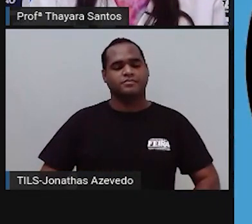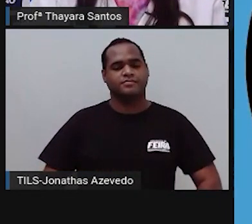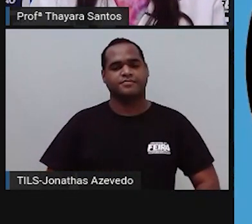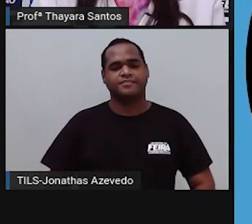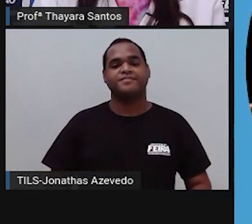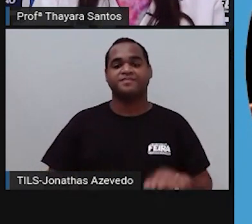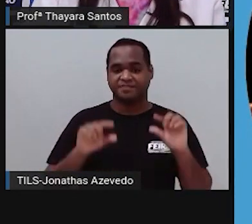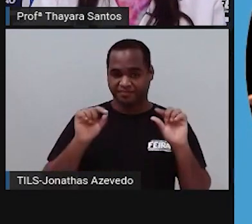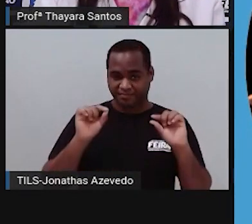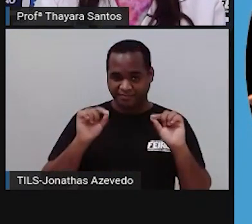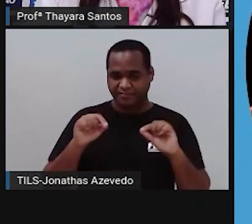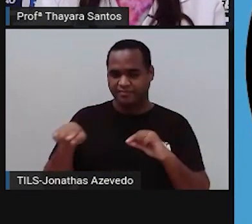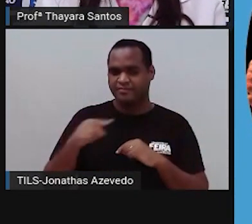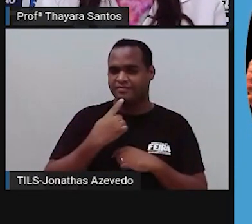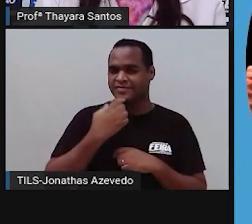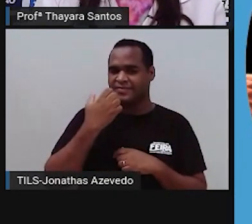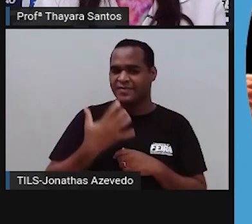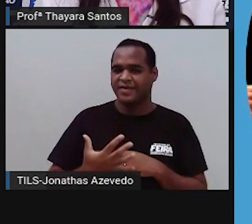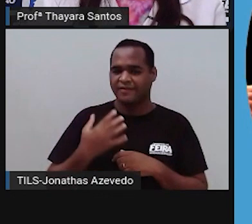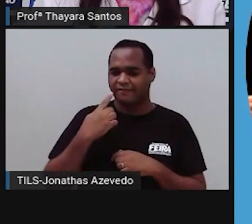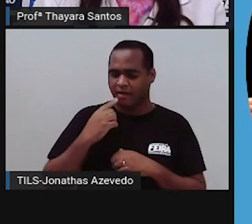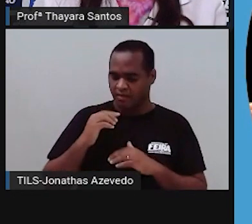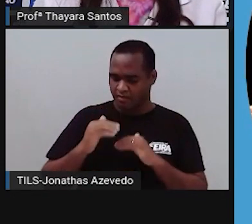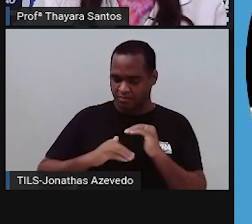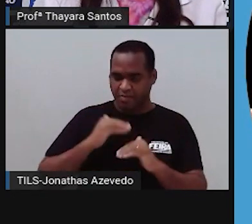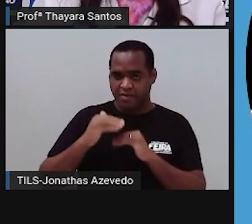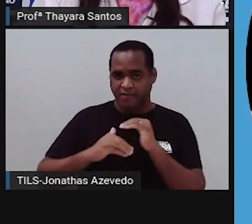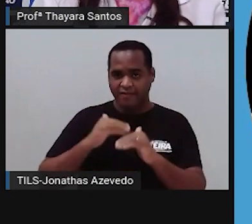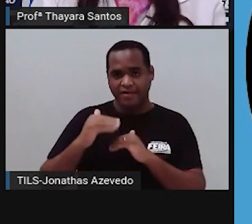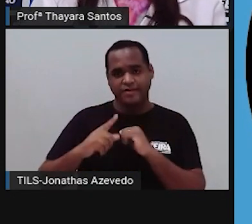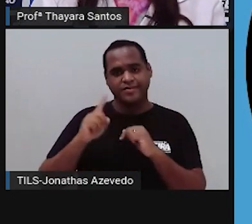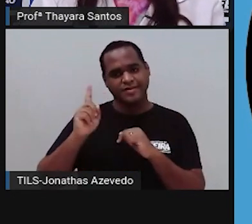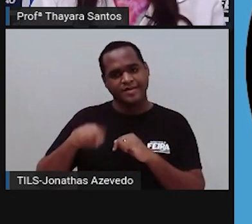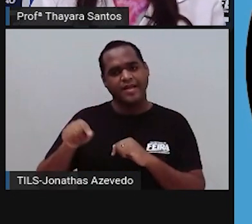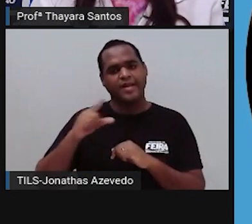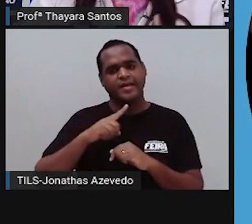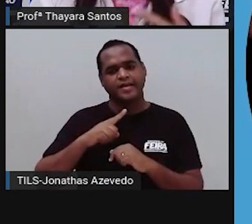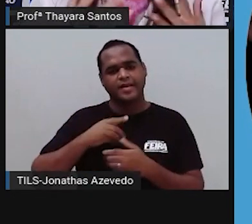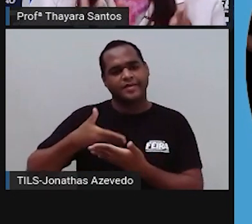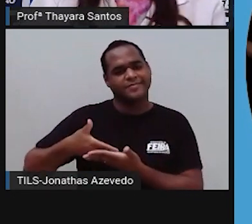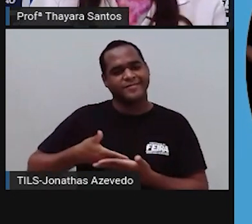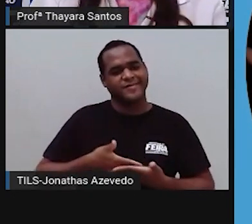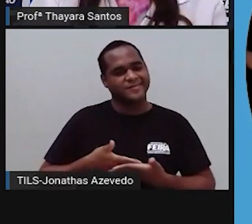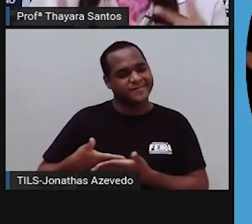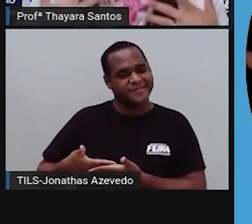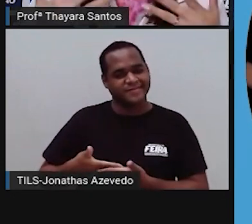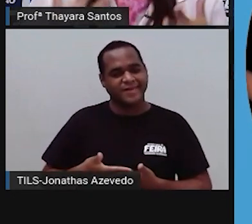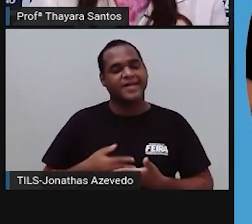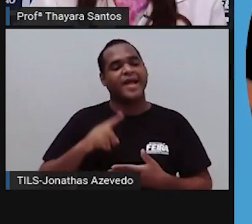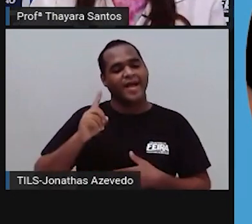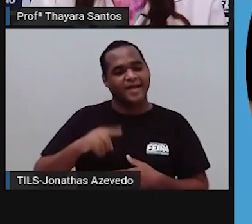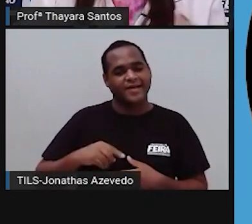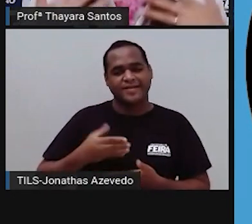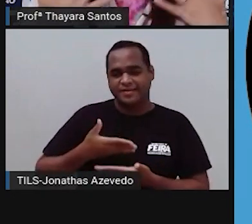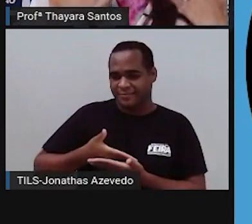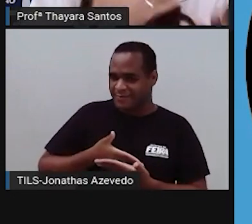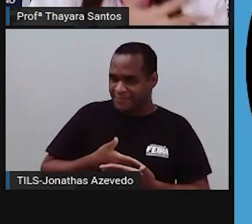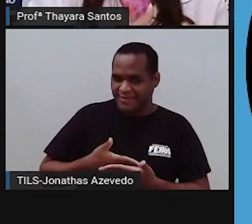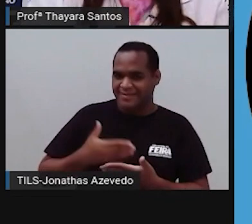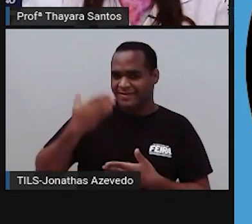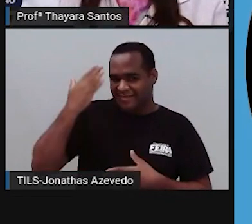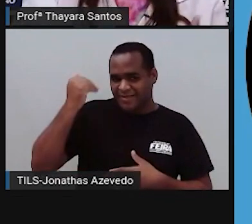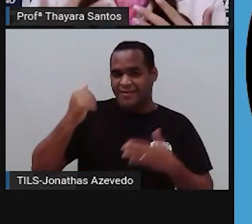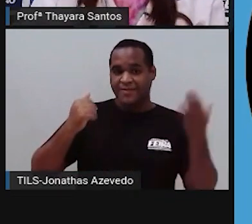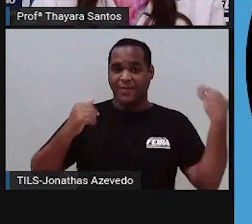Na verdade, quando a gente fala sobre fases do desenvolvimento embrionário, a gente está falando das fases que os bebês passaram